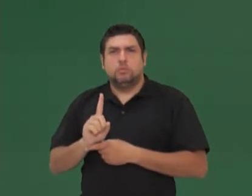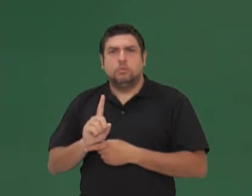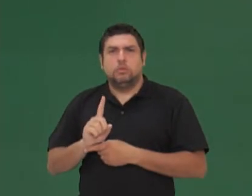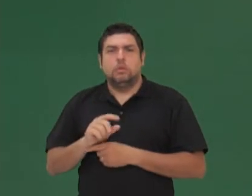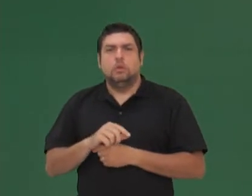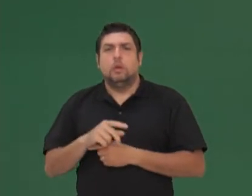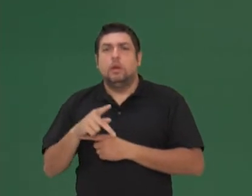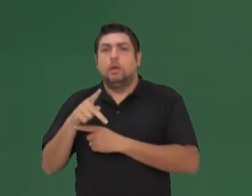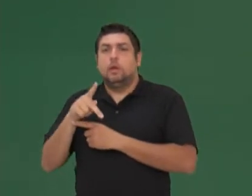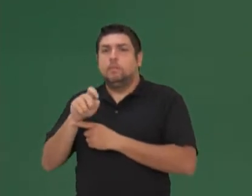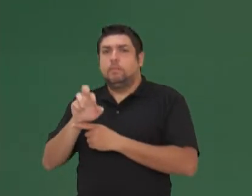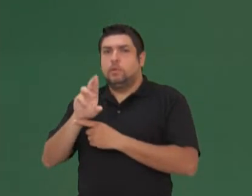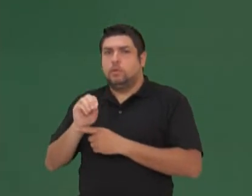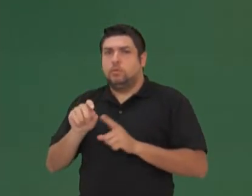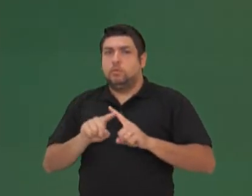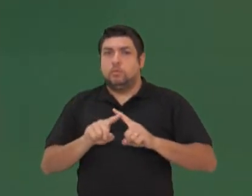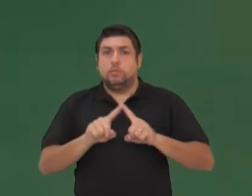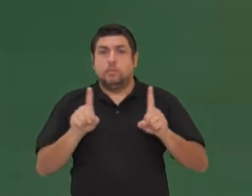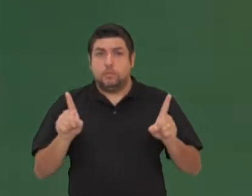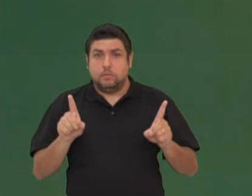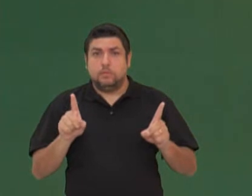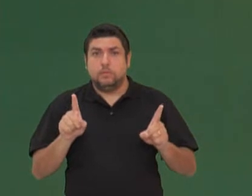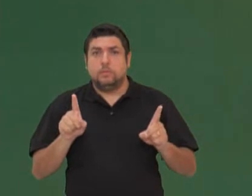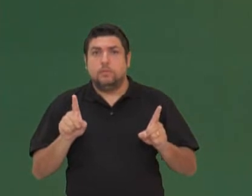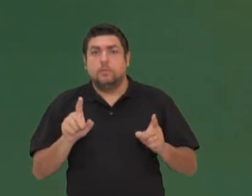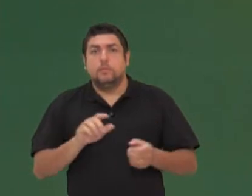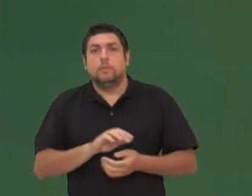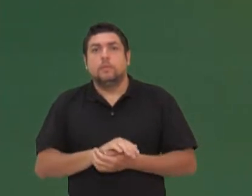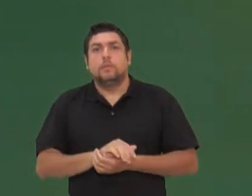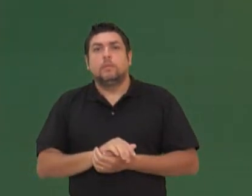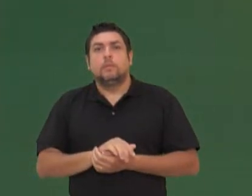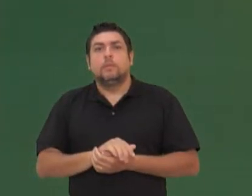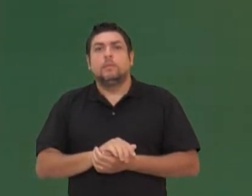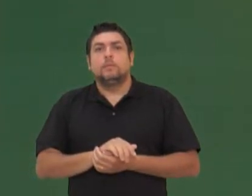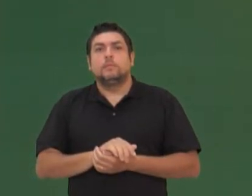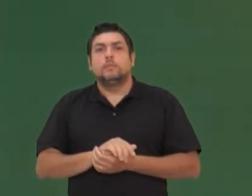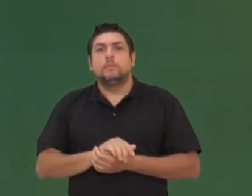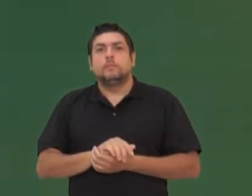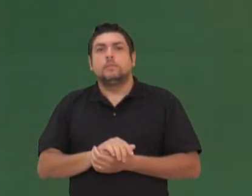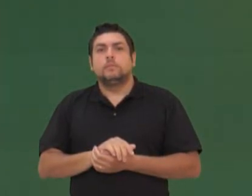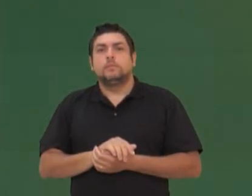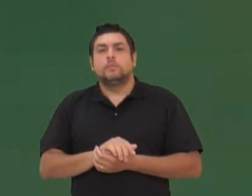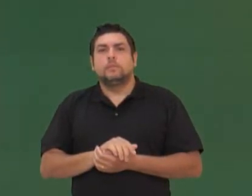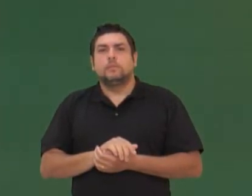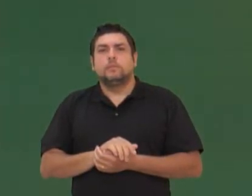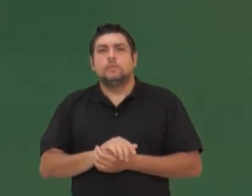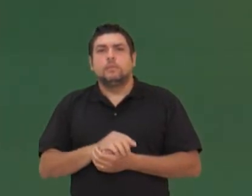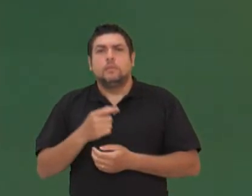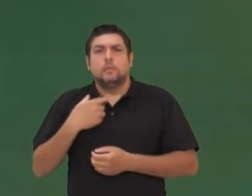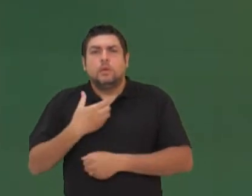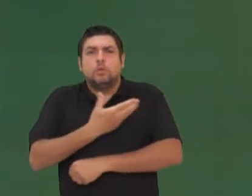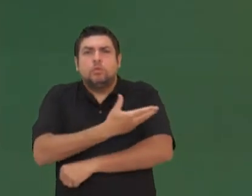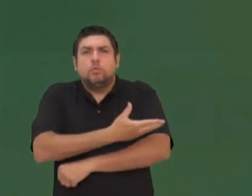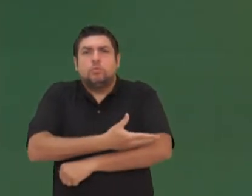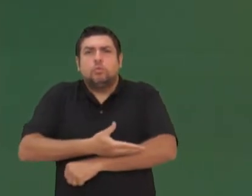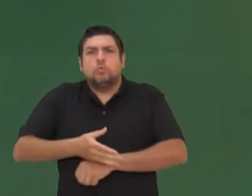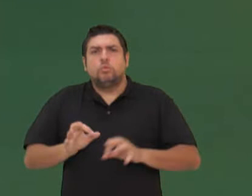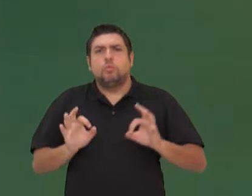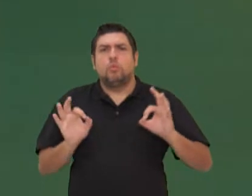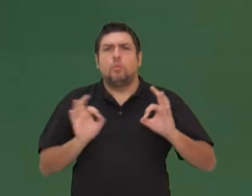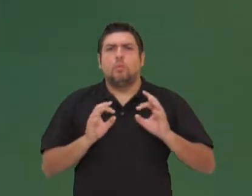mas, quisiera aprender mais el classroom. Mira que importante. Eu não estou acostumado, professor, com a